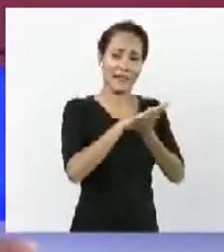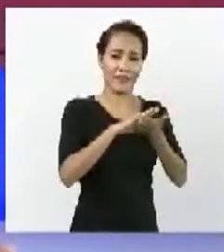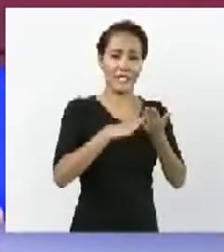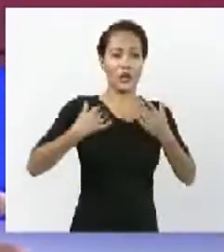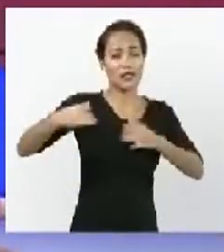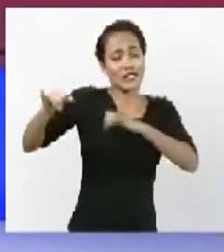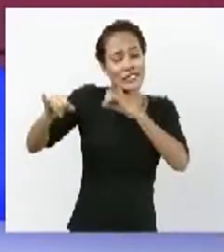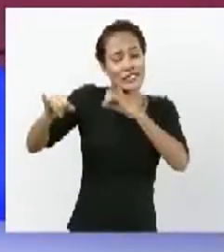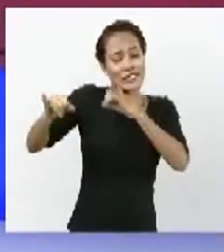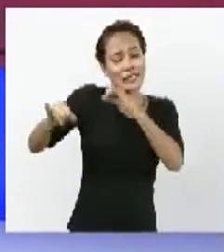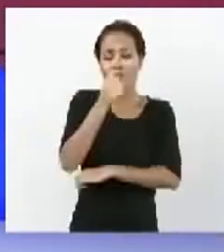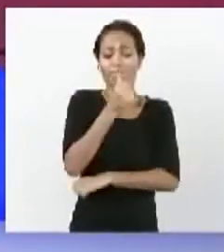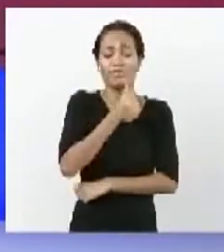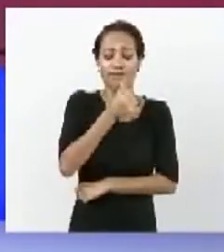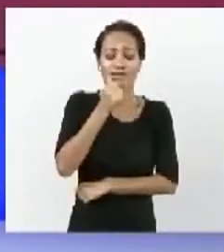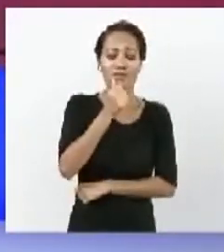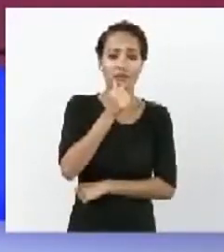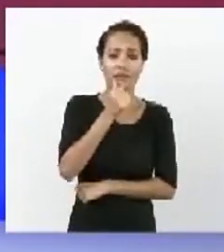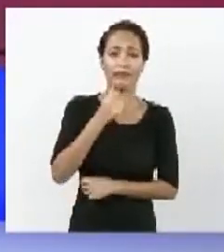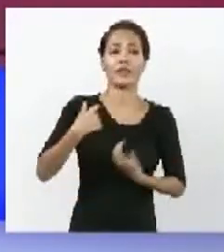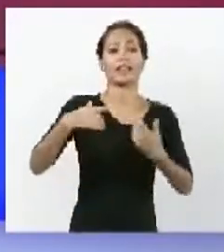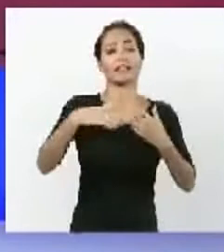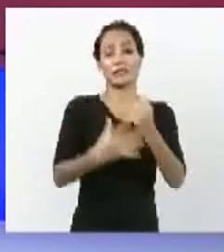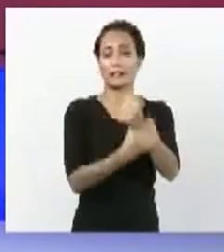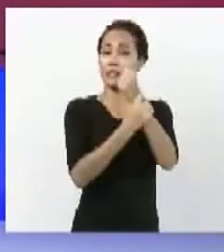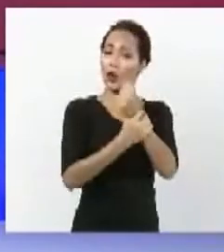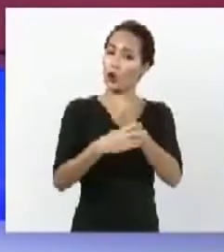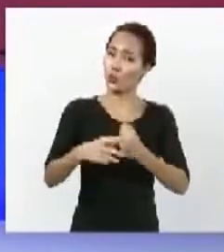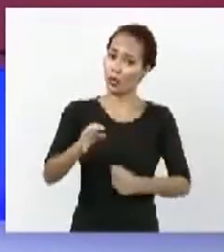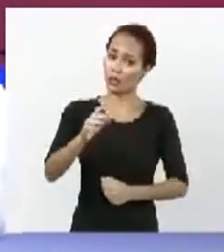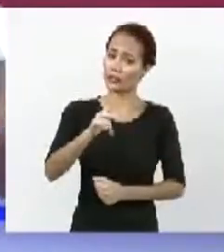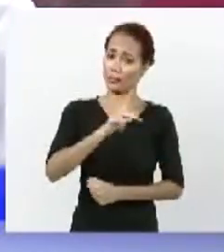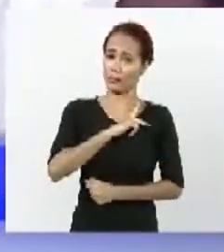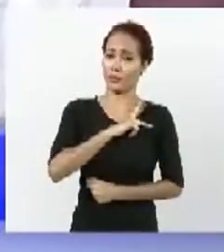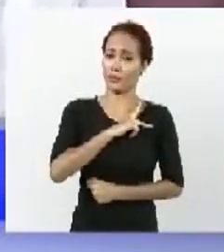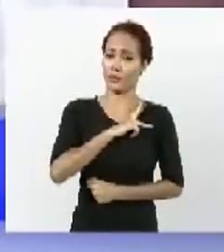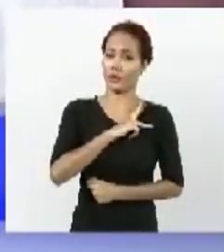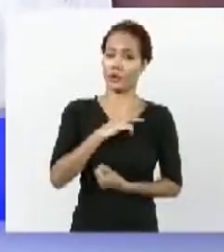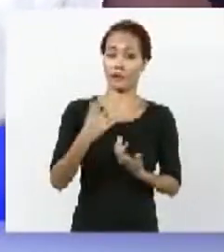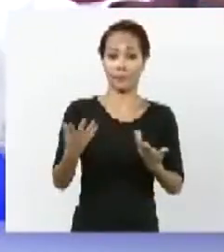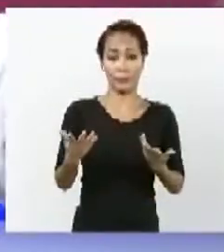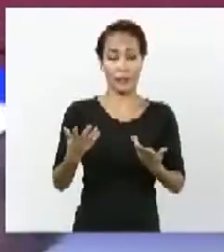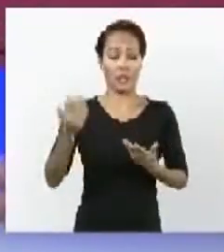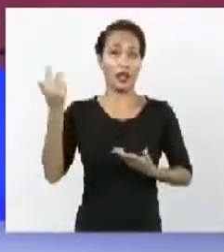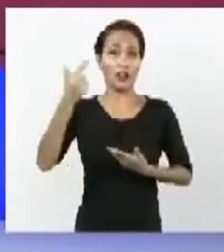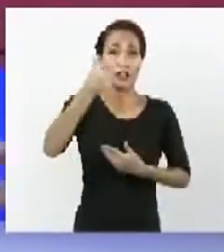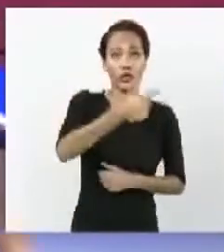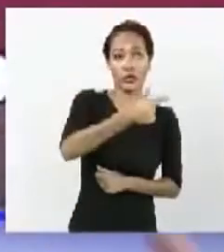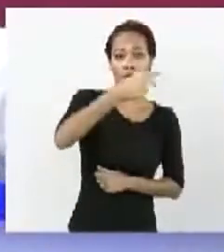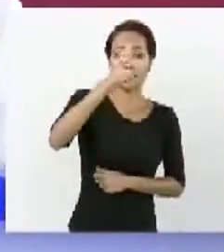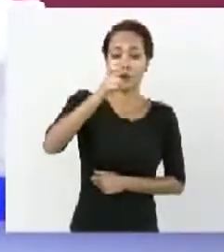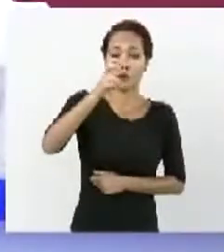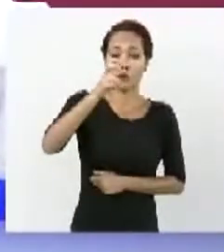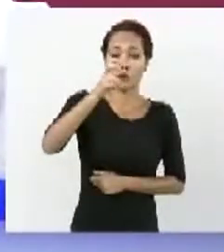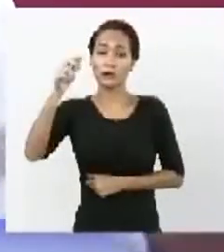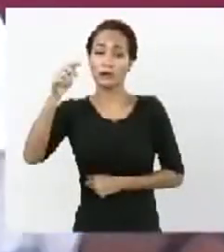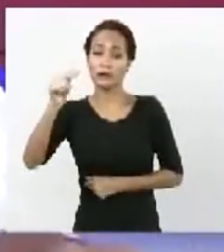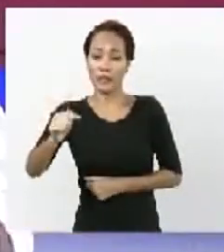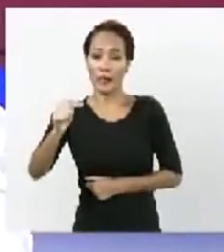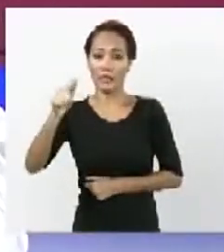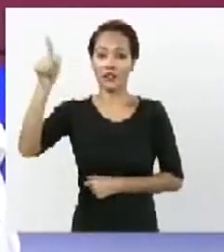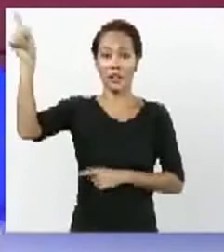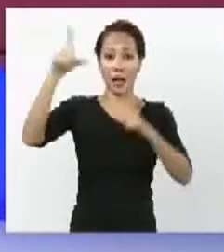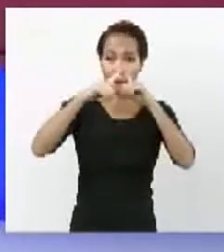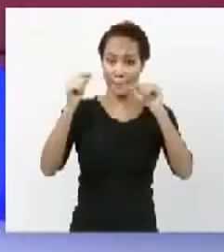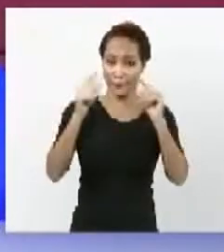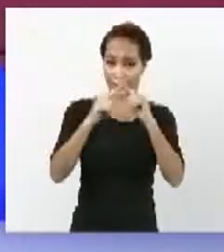com 10 homens, fazendo segurança pública. Então, alguns, inclusive, quando saiu a 257 em Brasília, tentou jogar pelas redes sociais